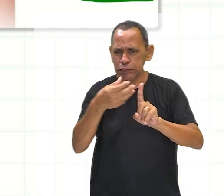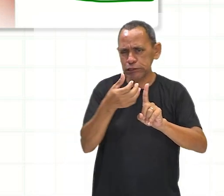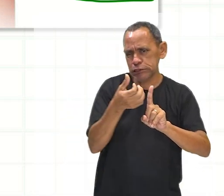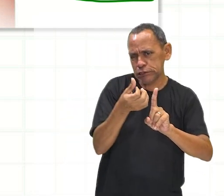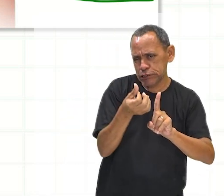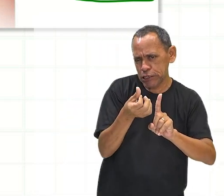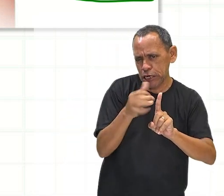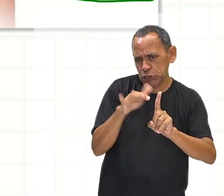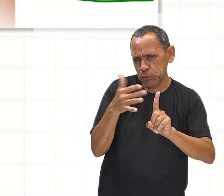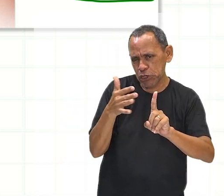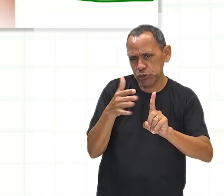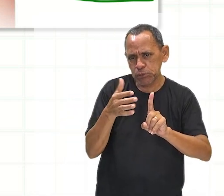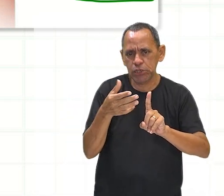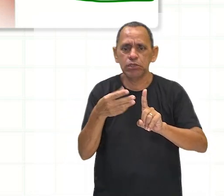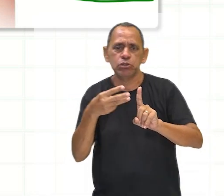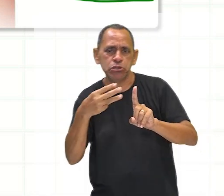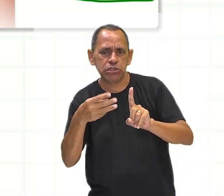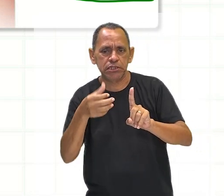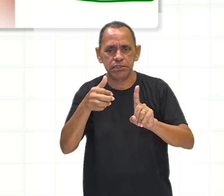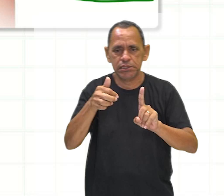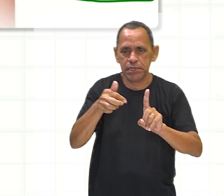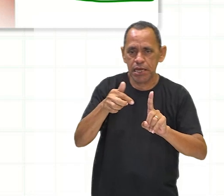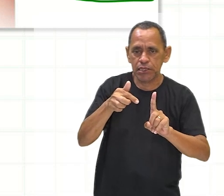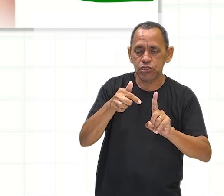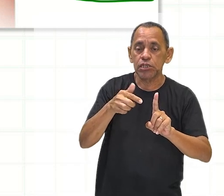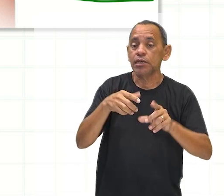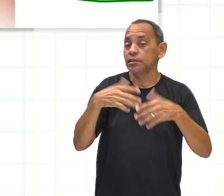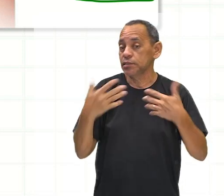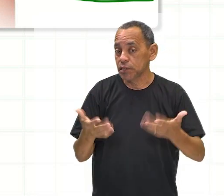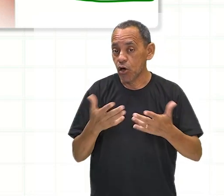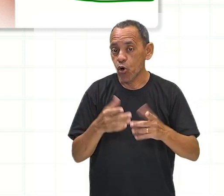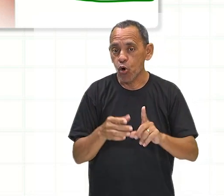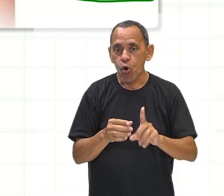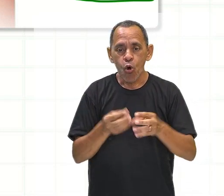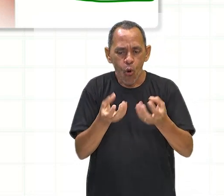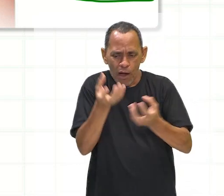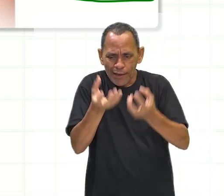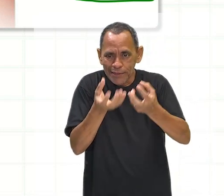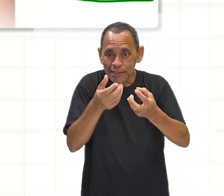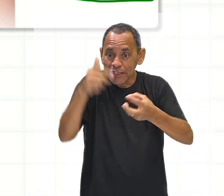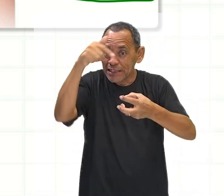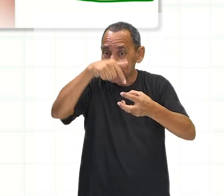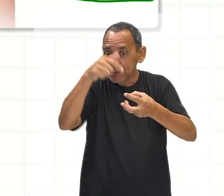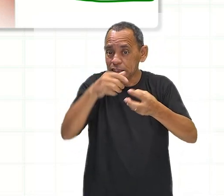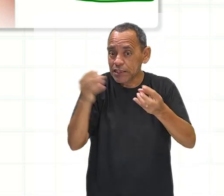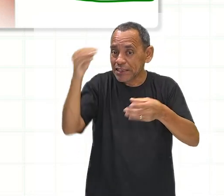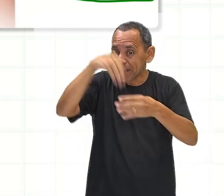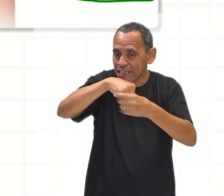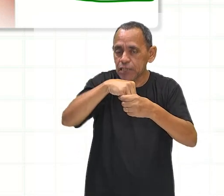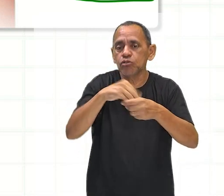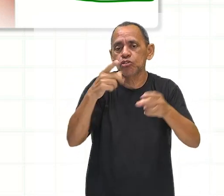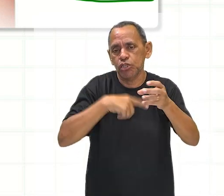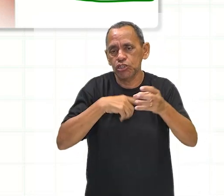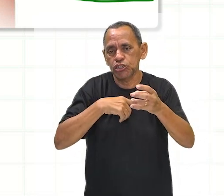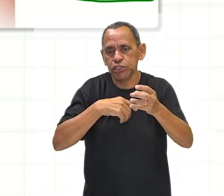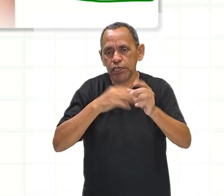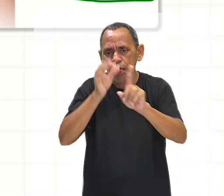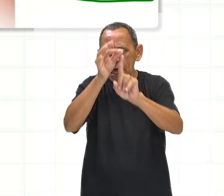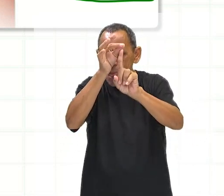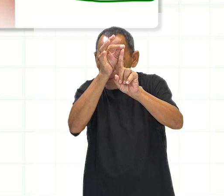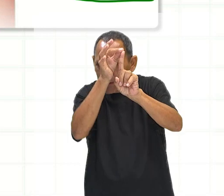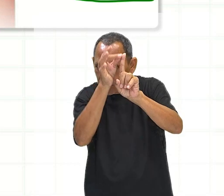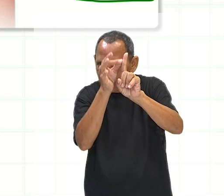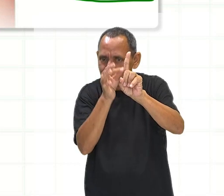né? Então tem-se aí essa estrutura que é o saco escrotal, né? Que vai, além de comportar ali os testículos, né?